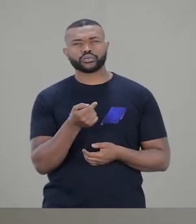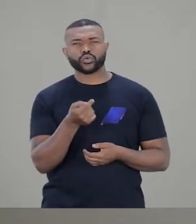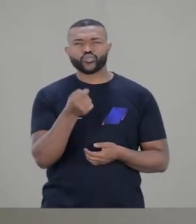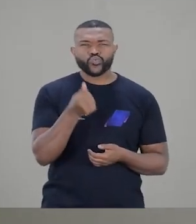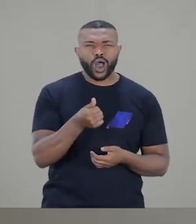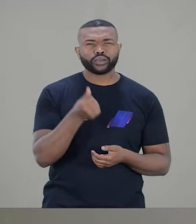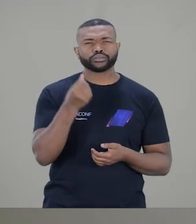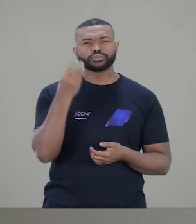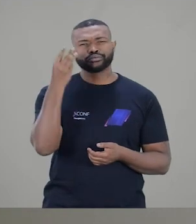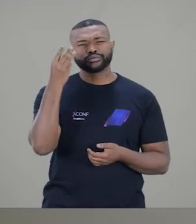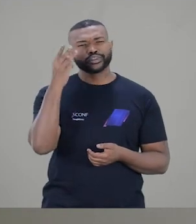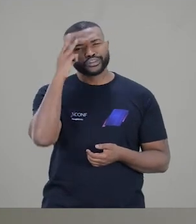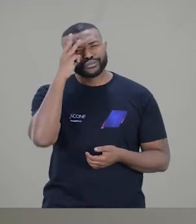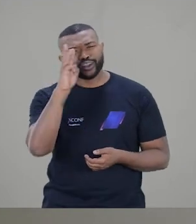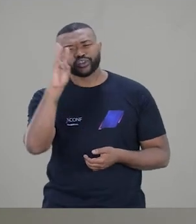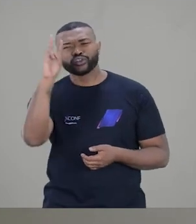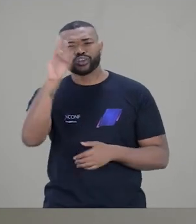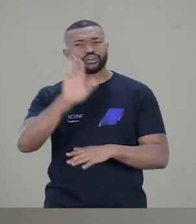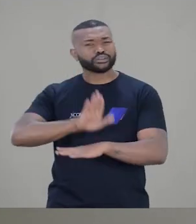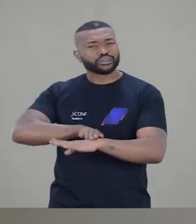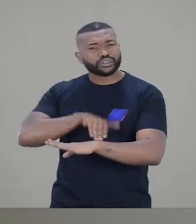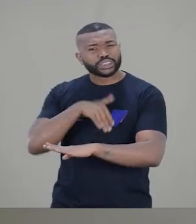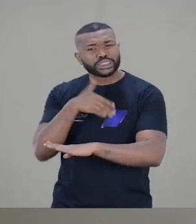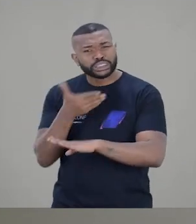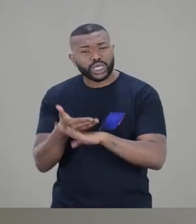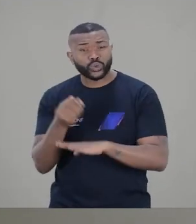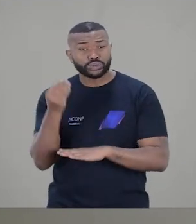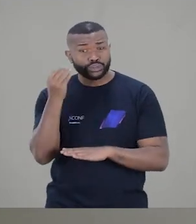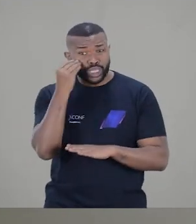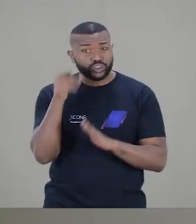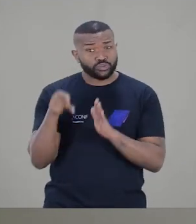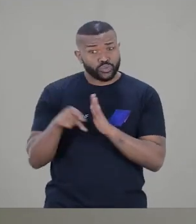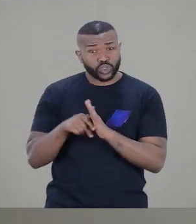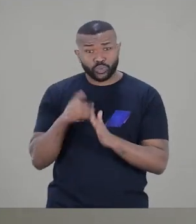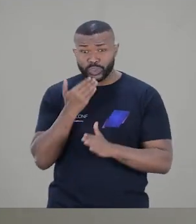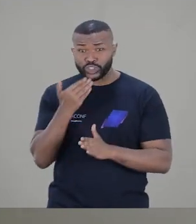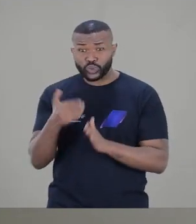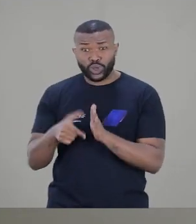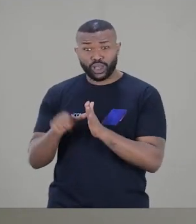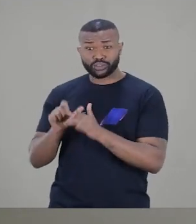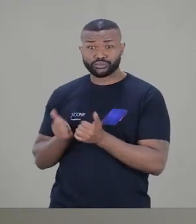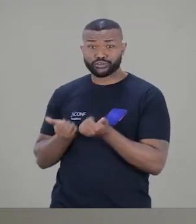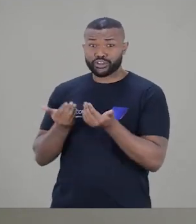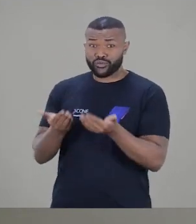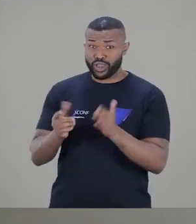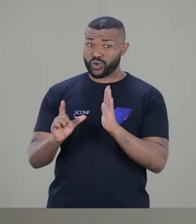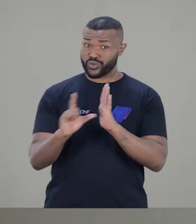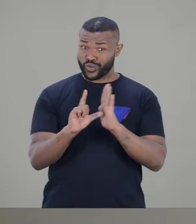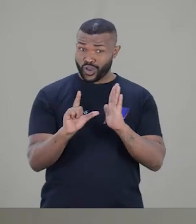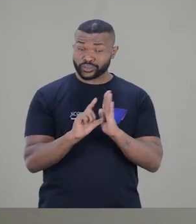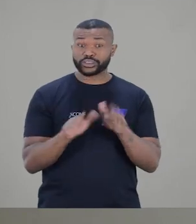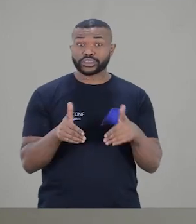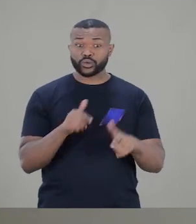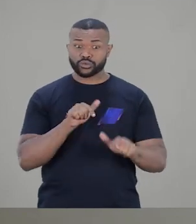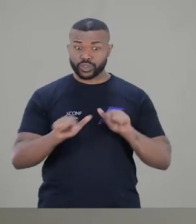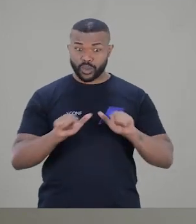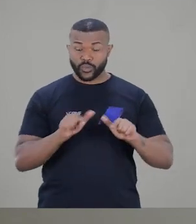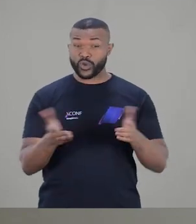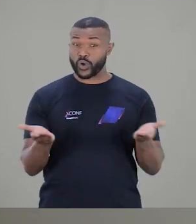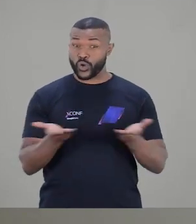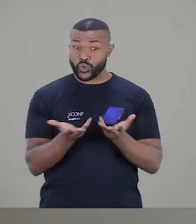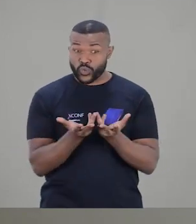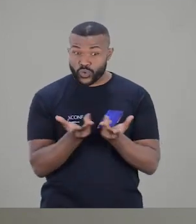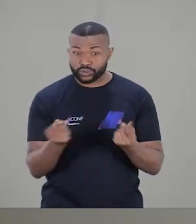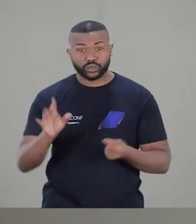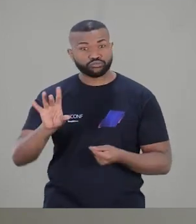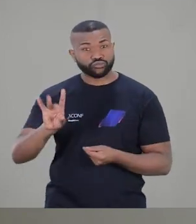praticamente 3 dias inteiros para fazer um teste regressivo da release, antes de mandar para a loja. Com esse trabalho de qualidade,